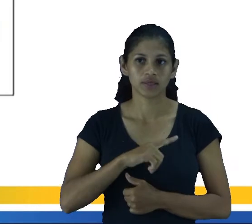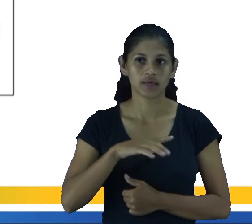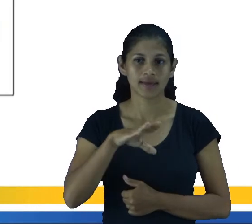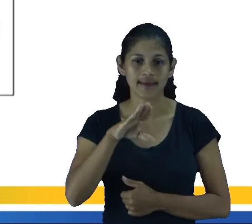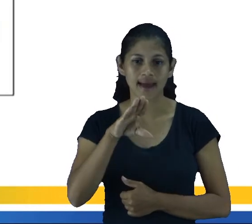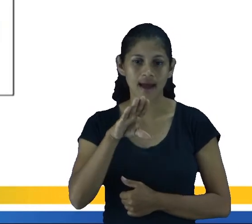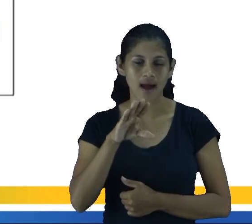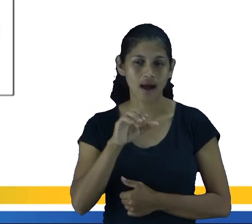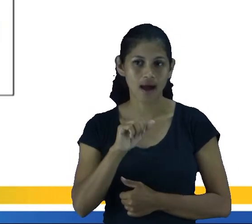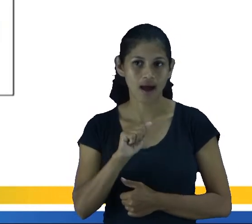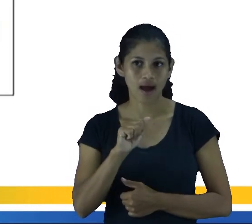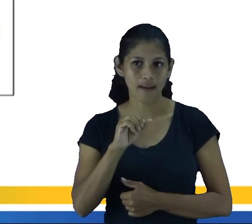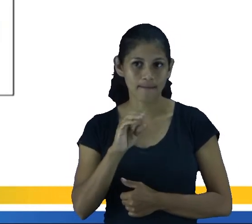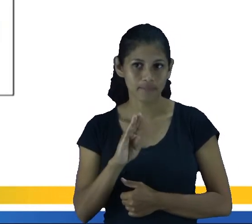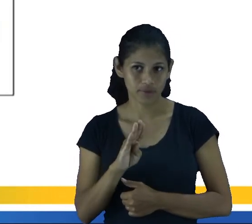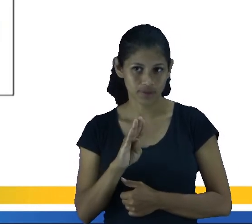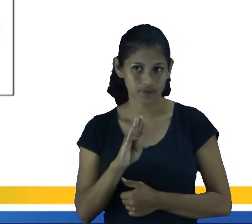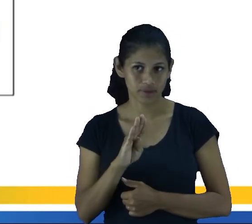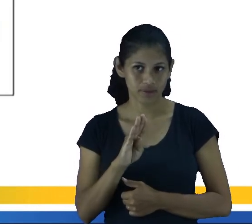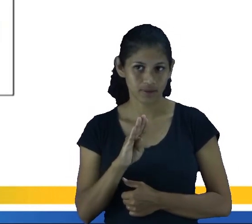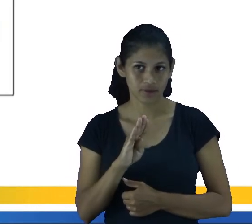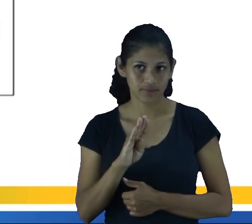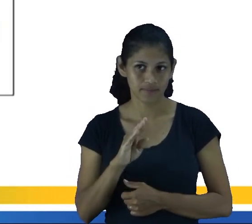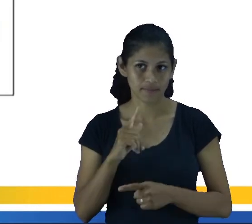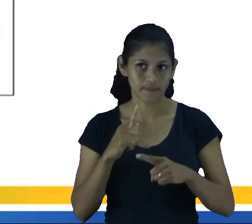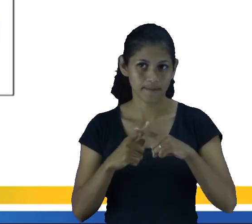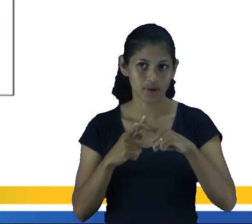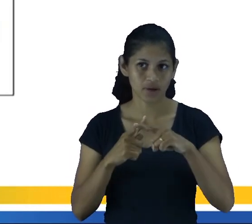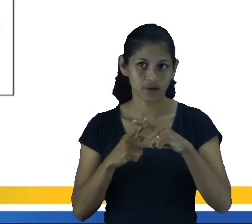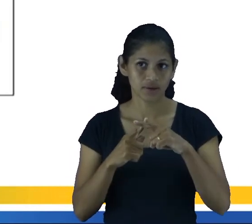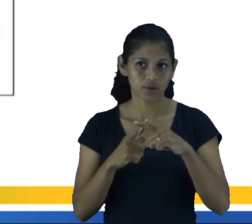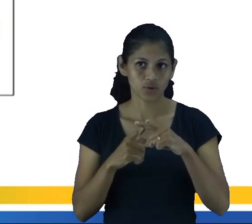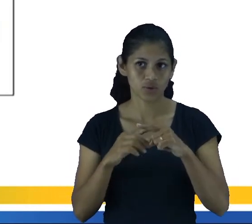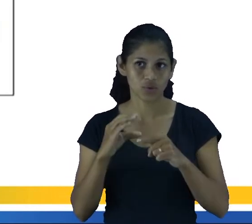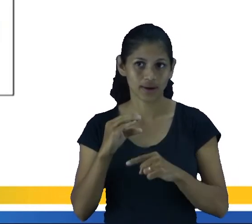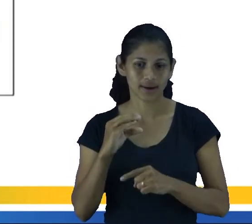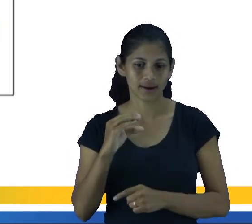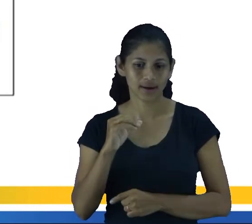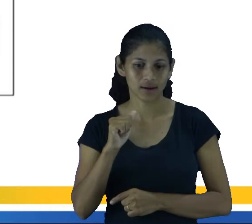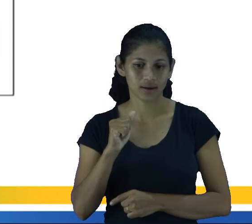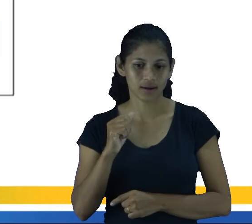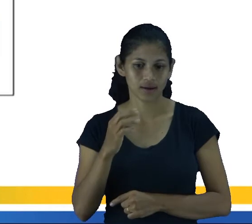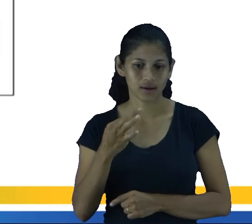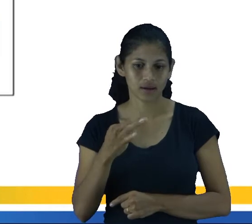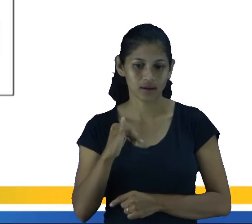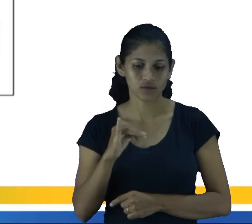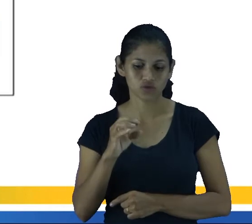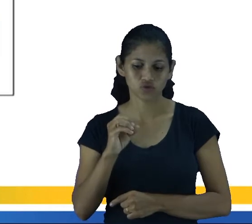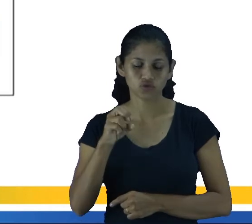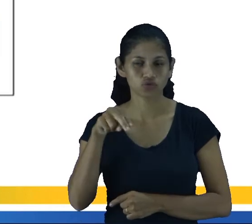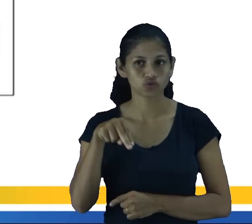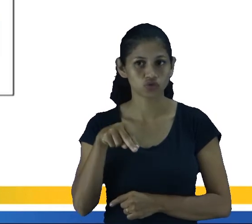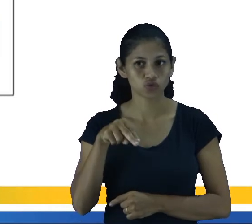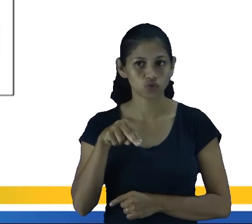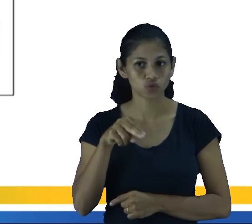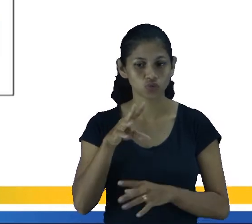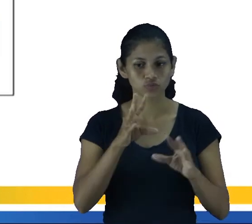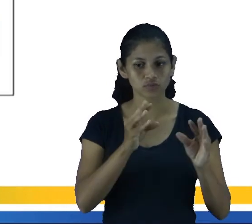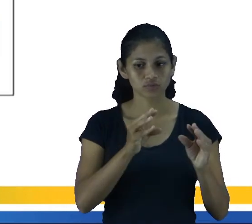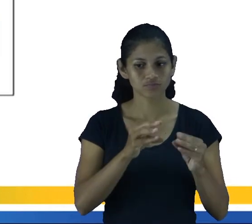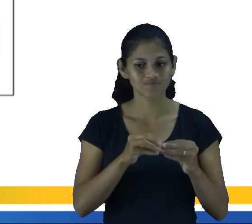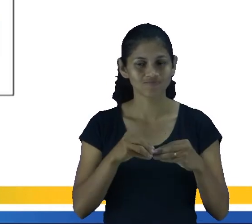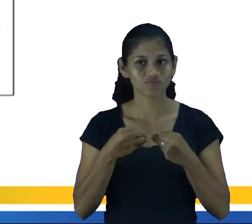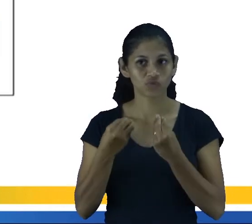ânion. Lembra, a gente já fez uma aula, né, explicando o que é um cátion. Então o cátion ele vai o quê? Ele vai doar elétrons e o ânion ele